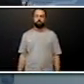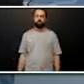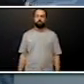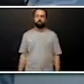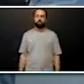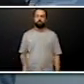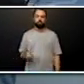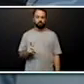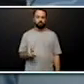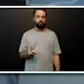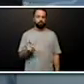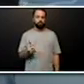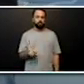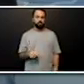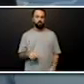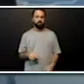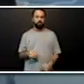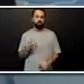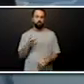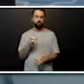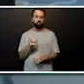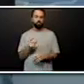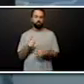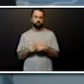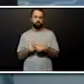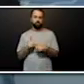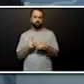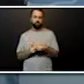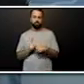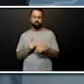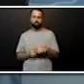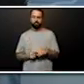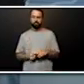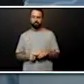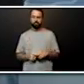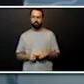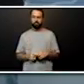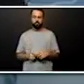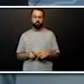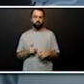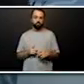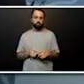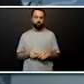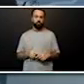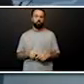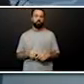Sempre que eu somo a adição, somar